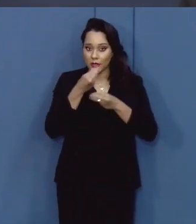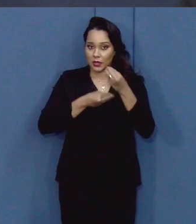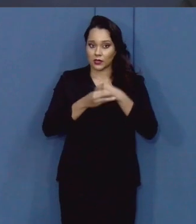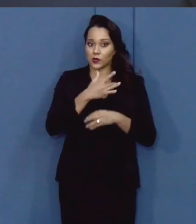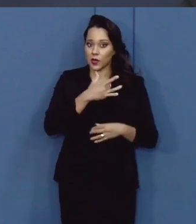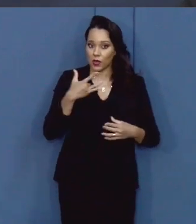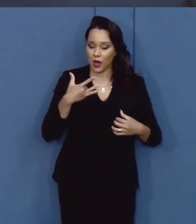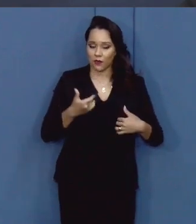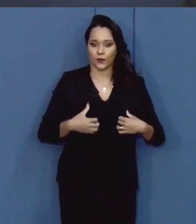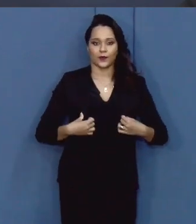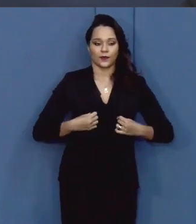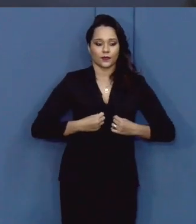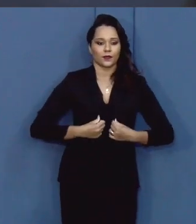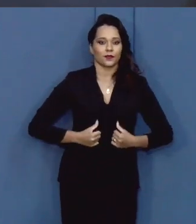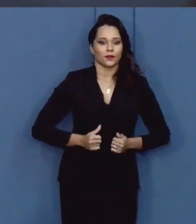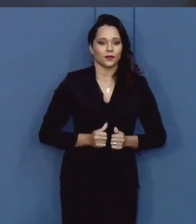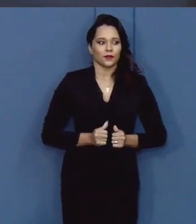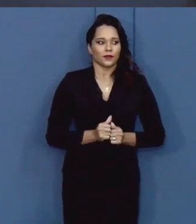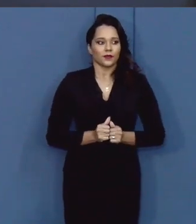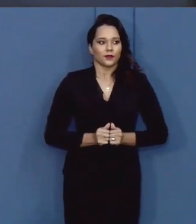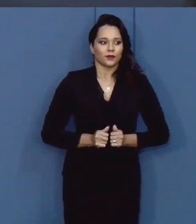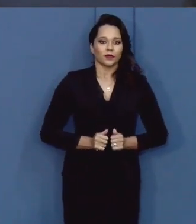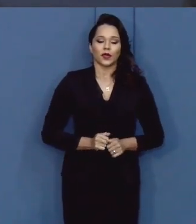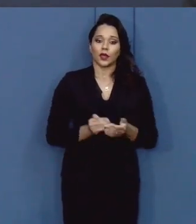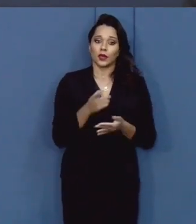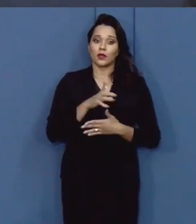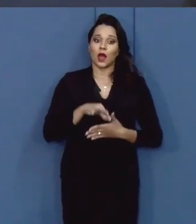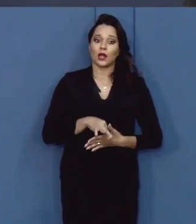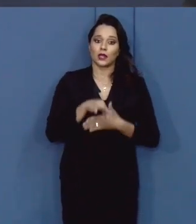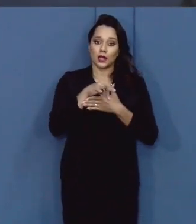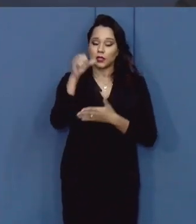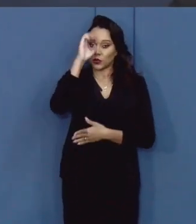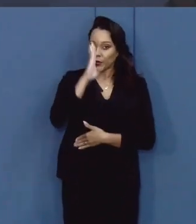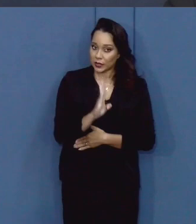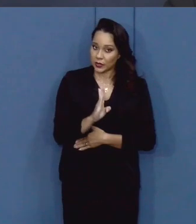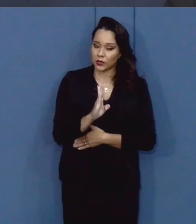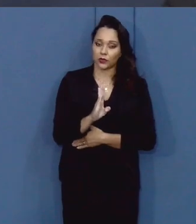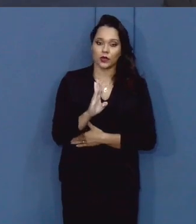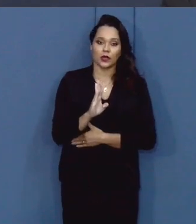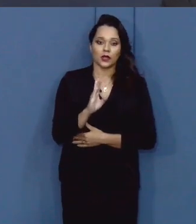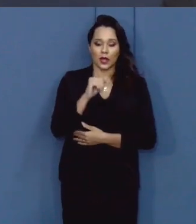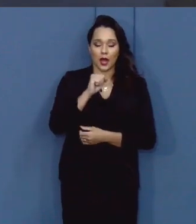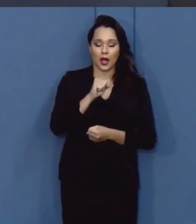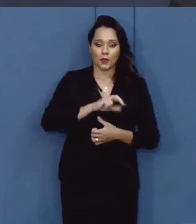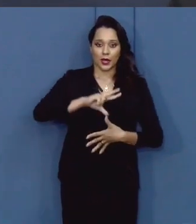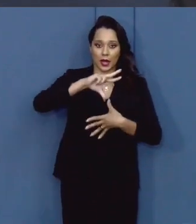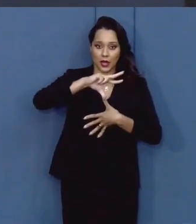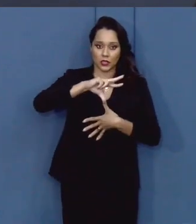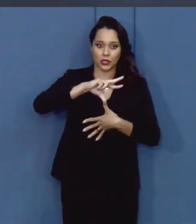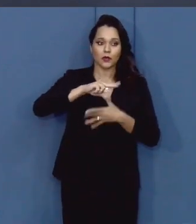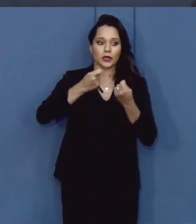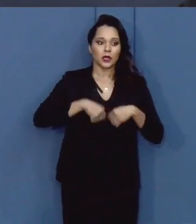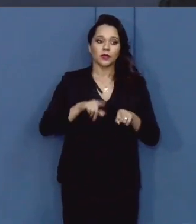alimentação saudável, sim? E tendo em conta a liderança do Brasil na Latinoamérica, que podamos ir